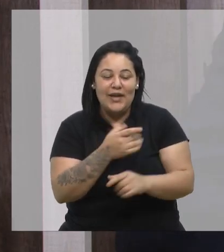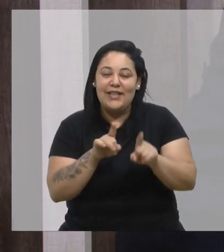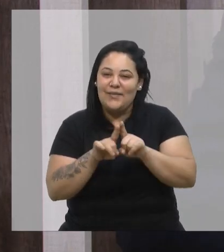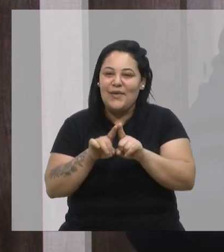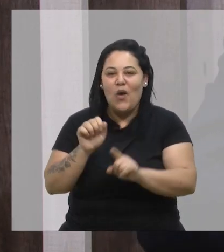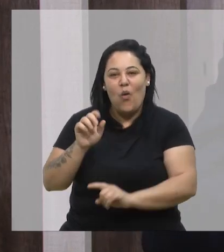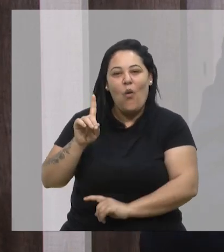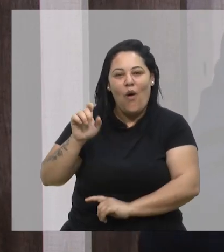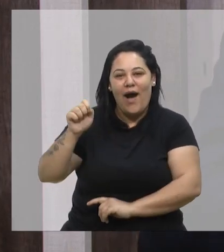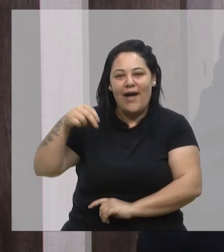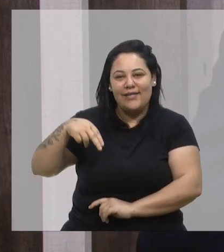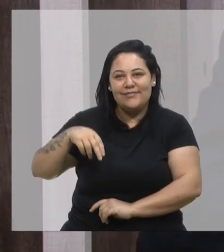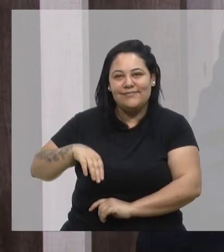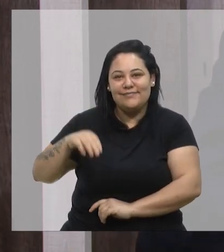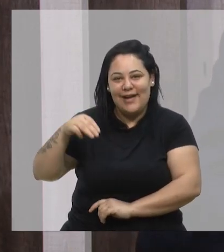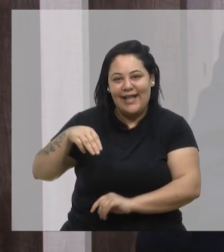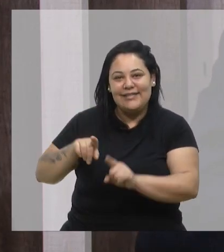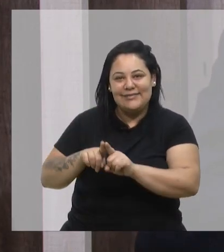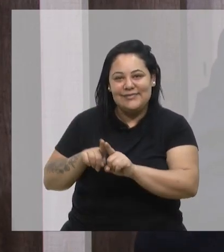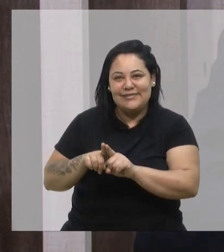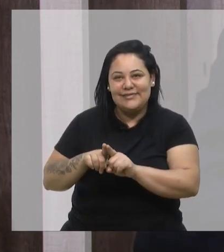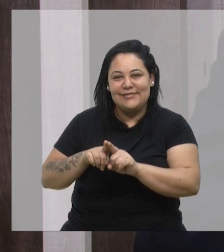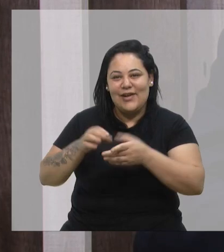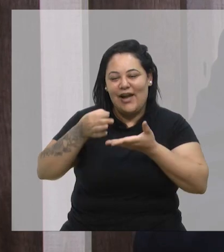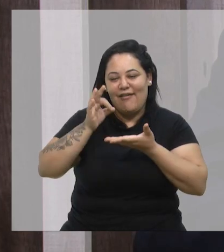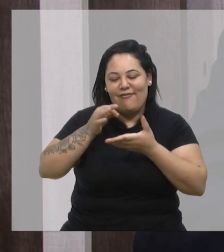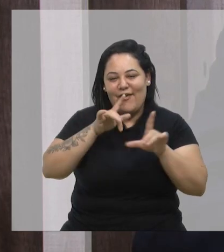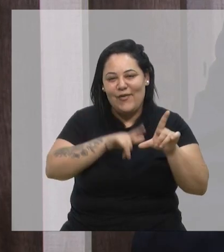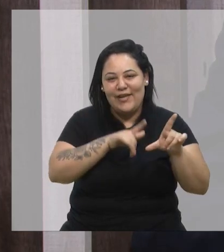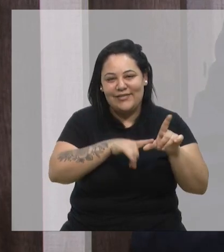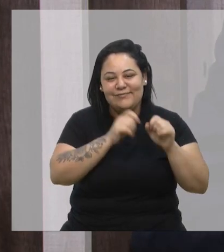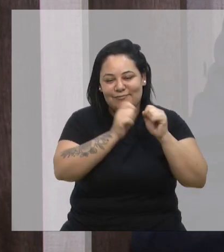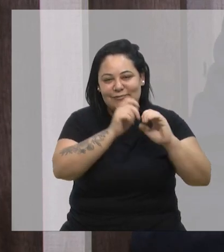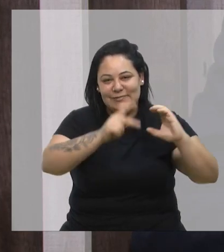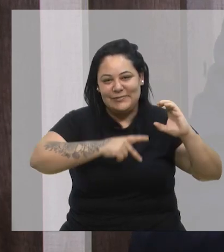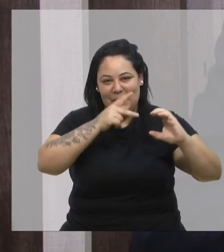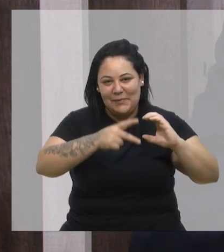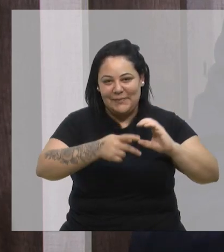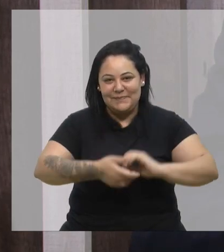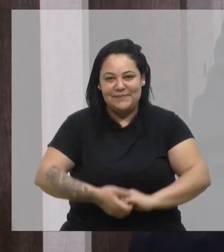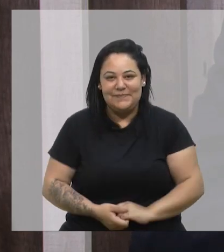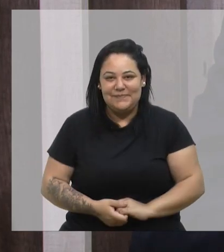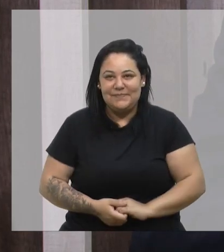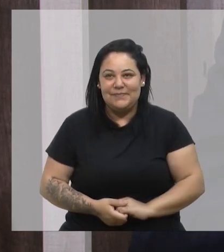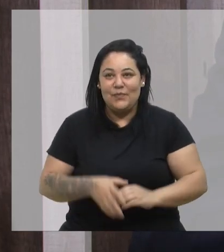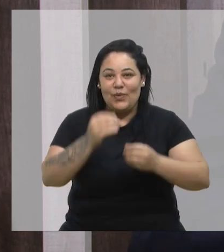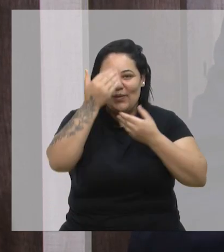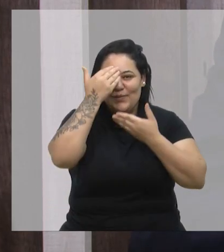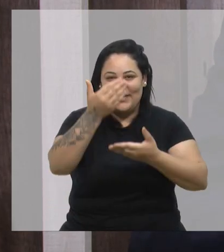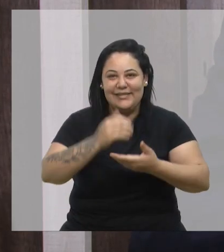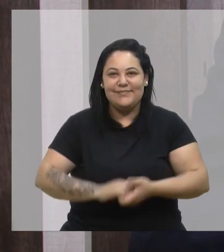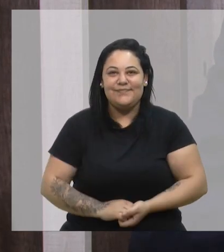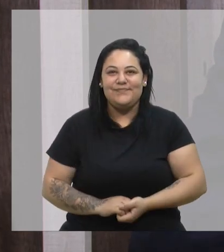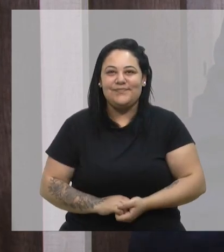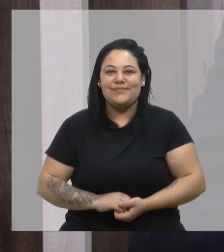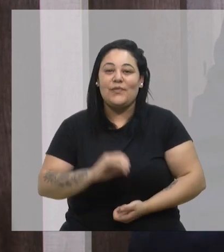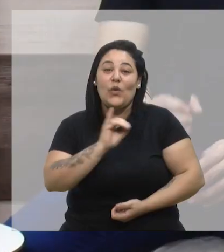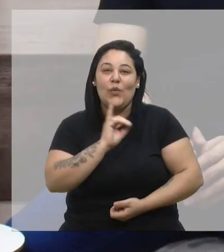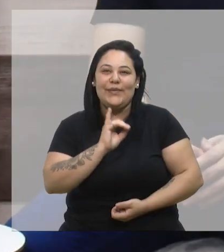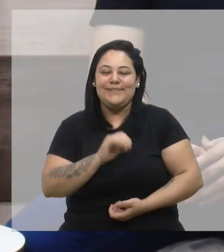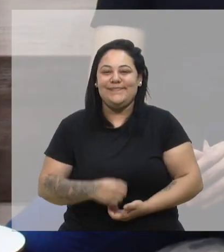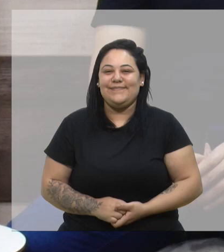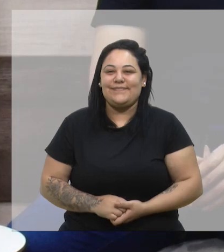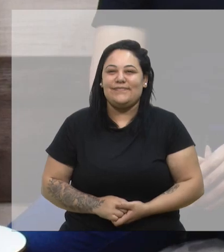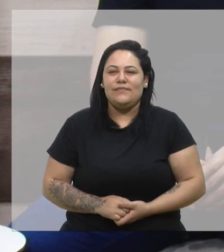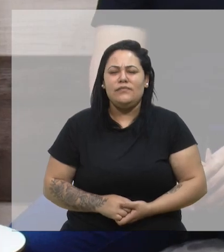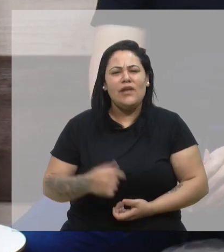Adam ali na ponta direita, digamos assim. É uma honra tê-los conosco aqui no Café com Letras pela TV Câmara. Muito obrigado.